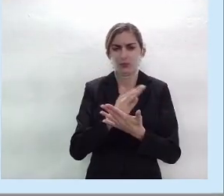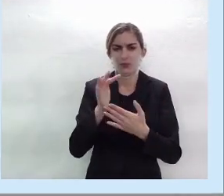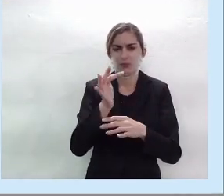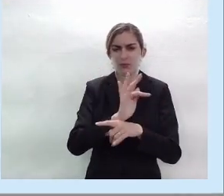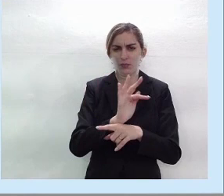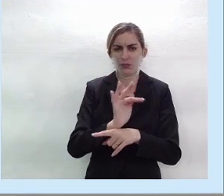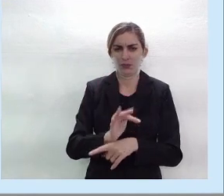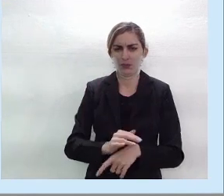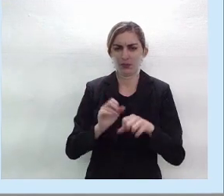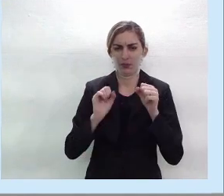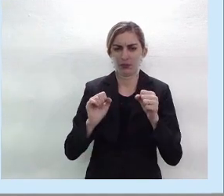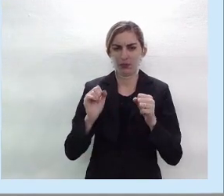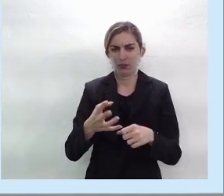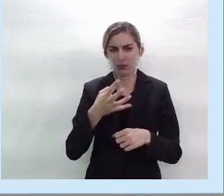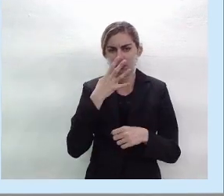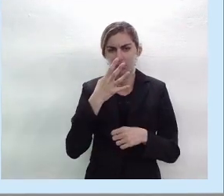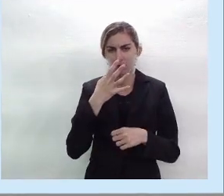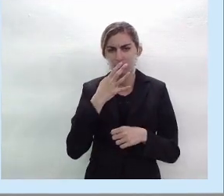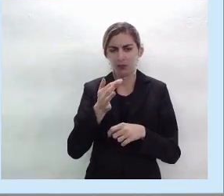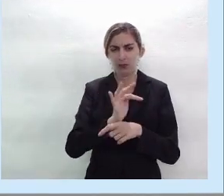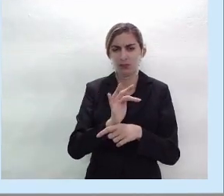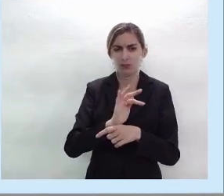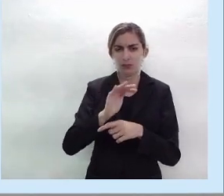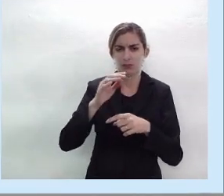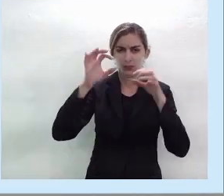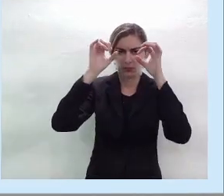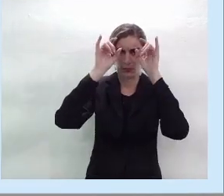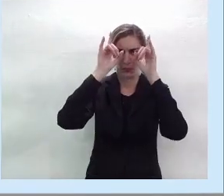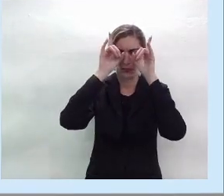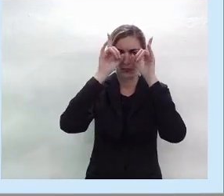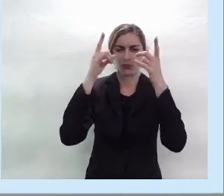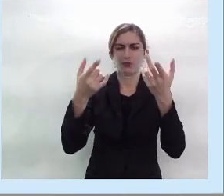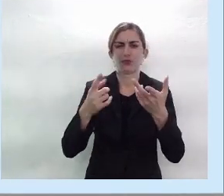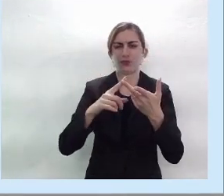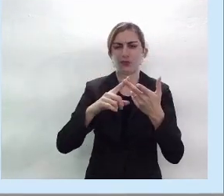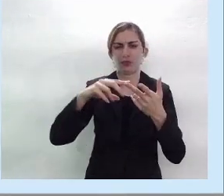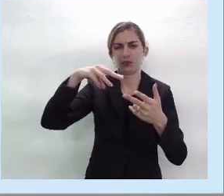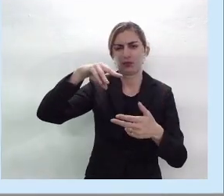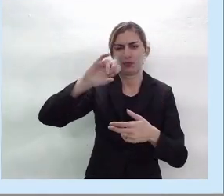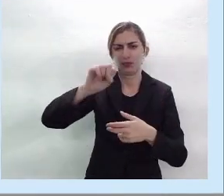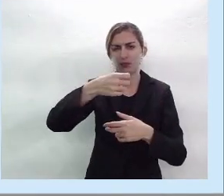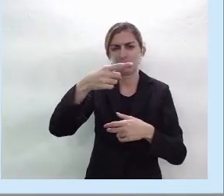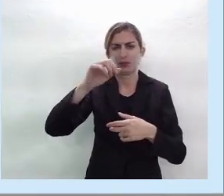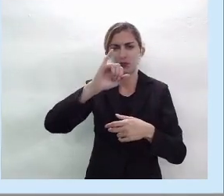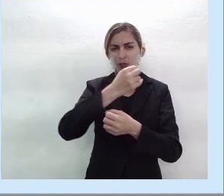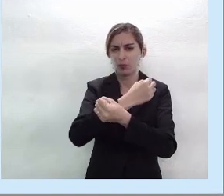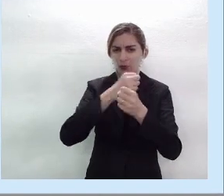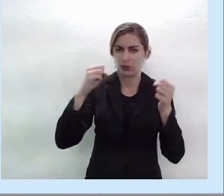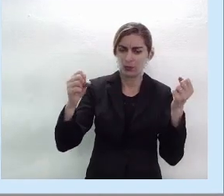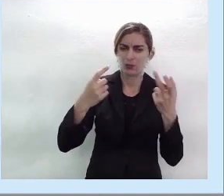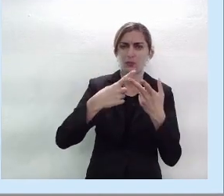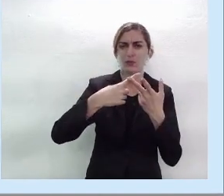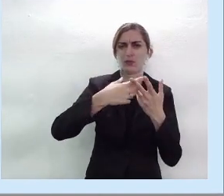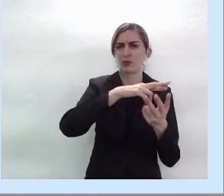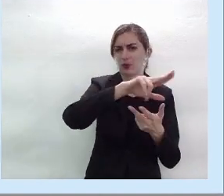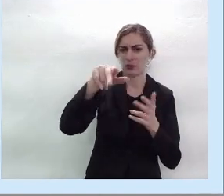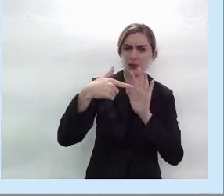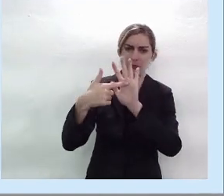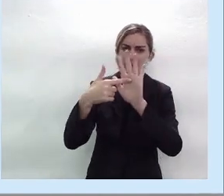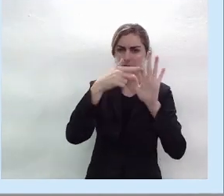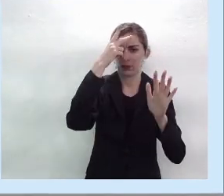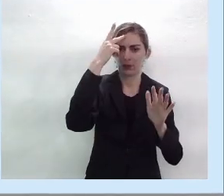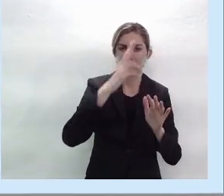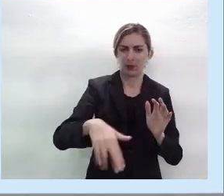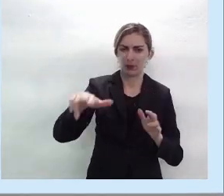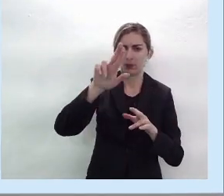alguns filmes que talvez vocês já também podem ter assistido? Filmes como Batman, Missão Impossível. Então, vários filmes mostram